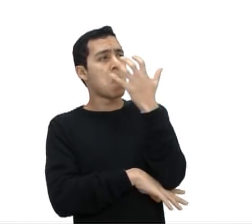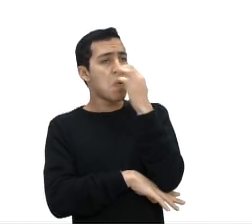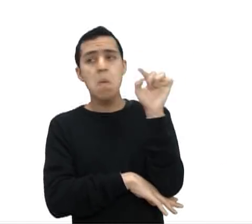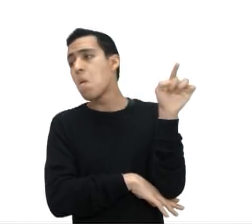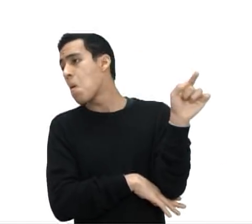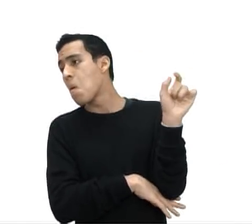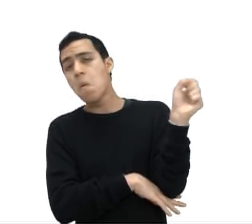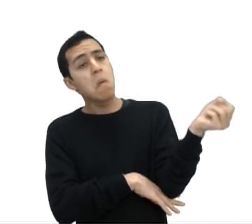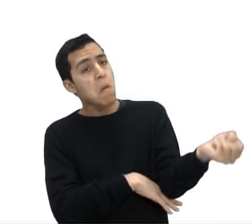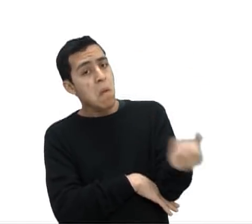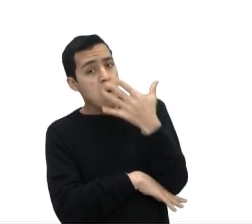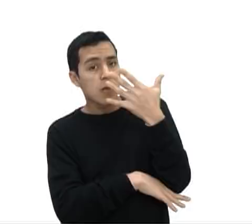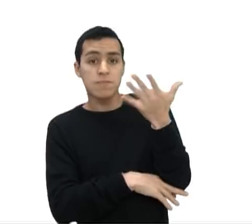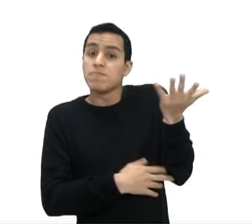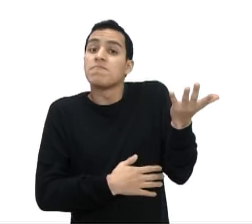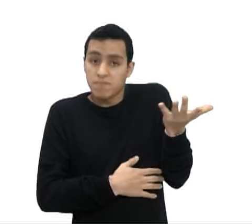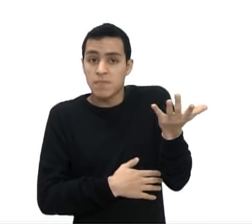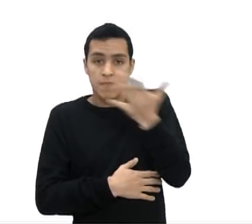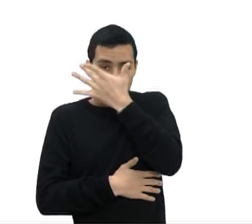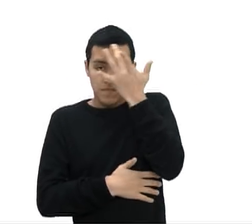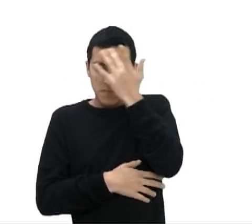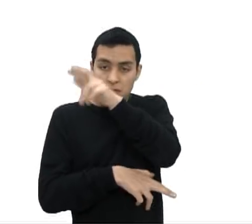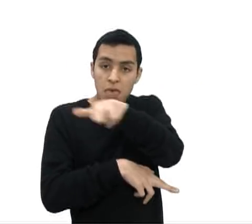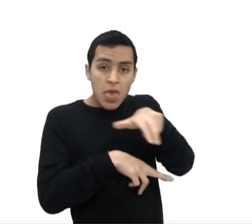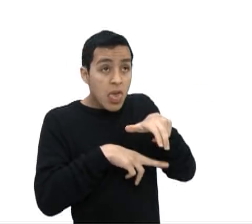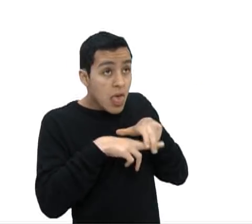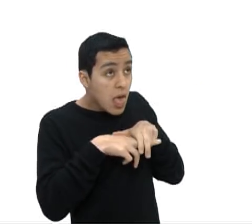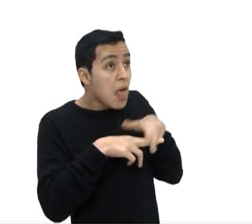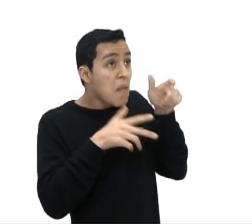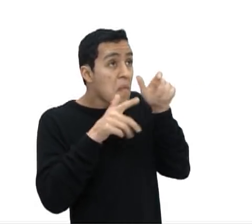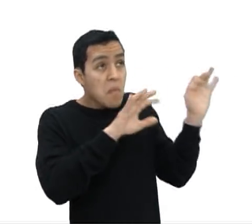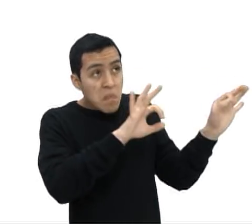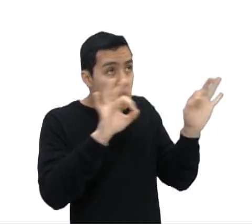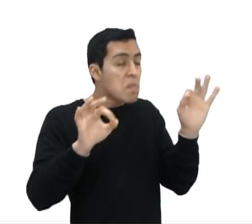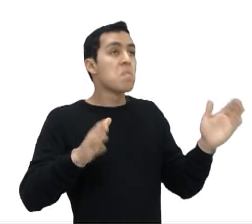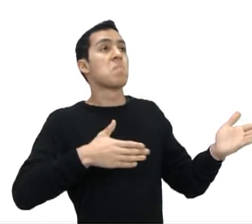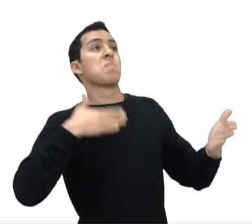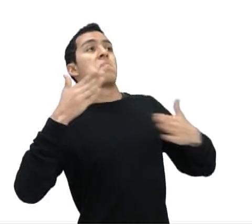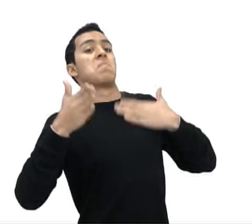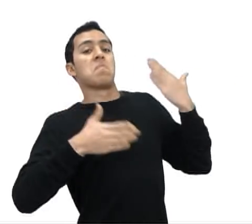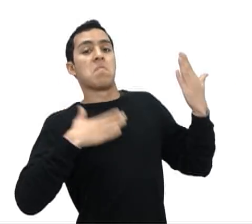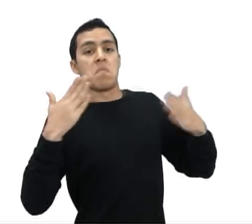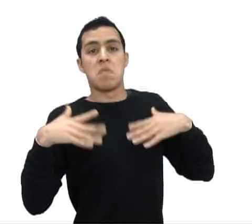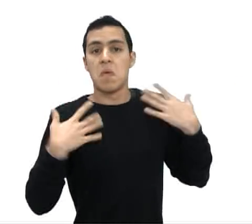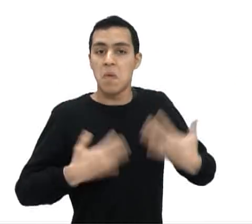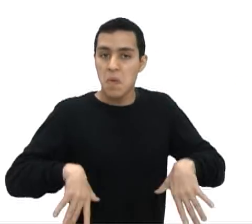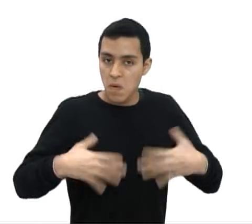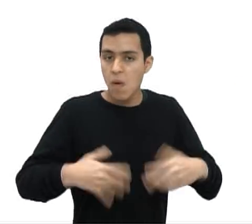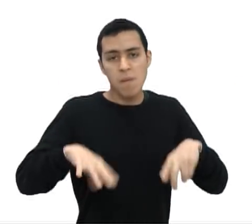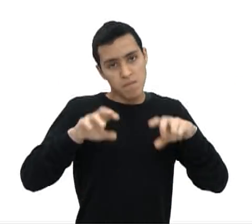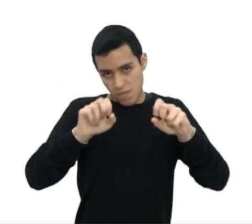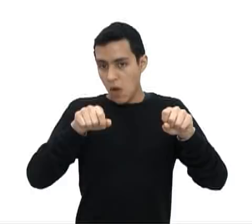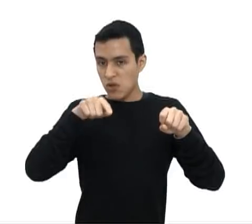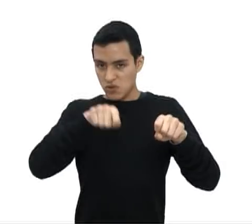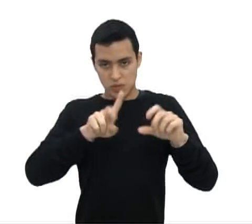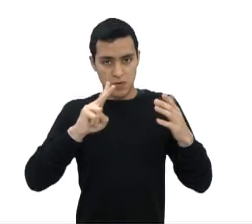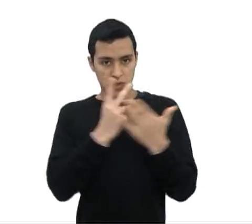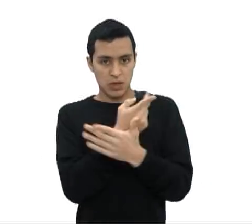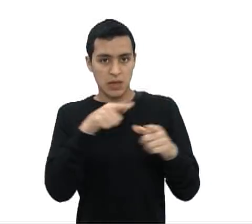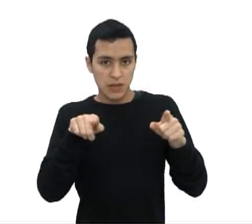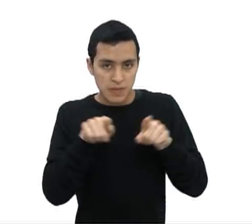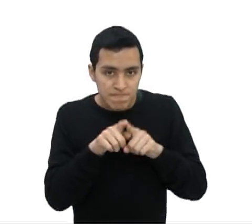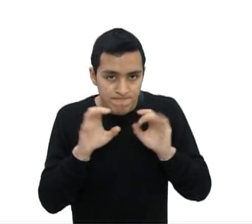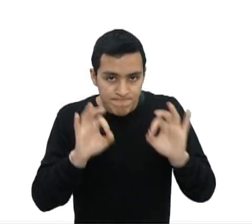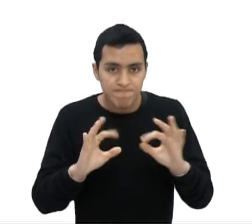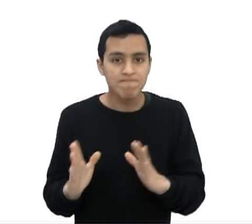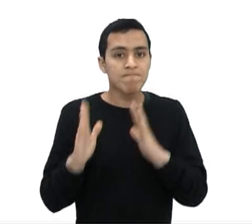inusitado, que a pessoa que foi ali assistir o teatro não esperava, né? Fica surpreendido. Também